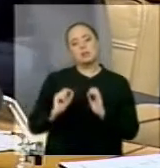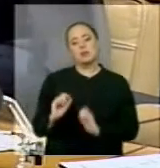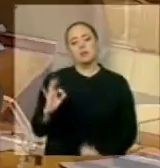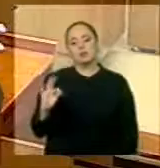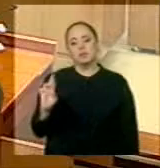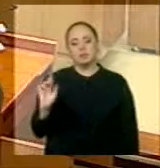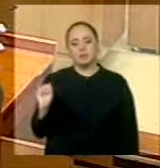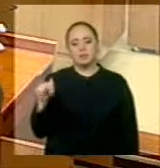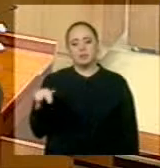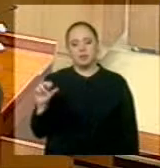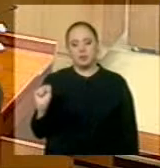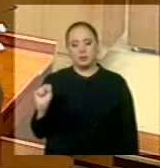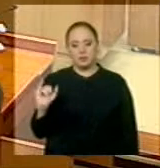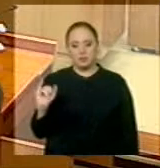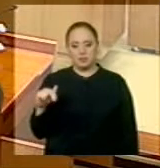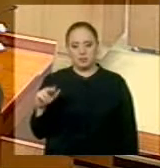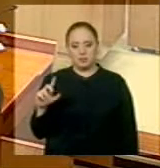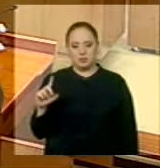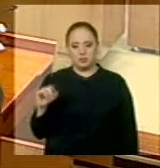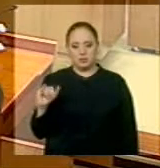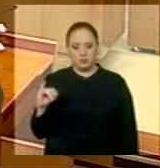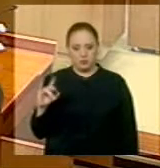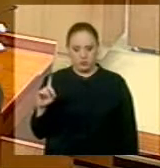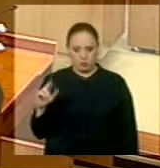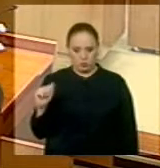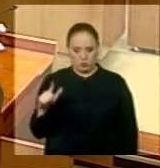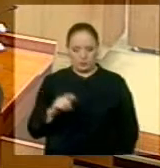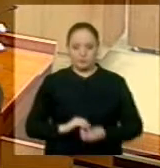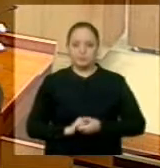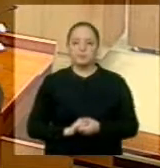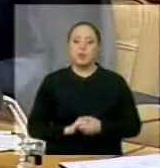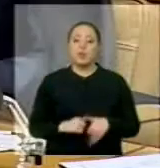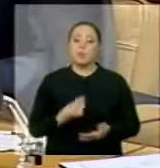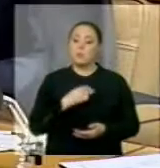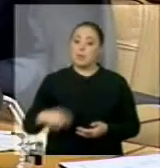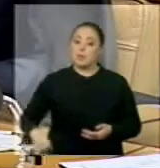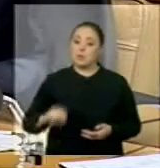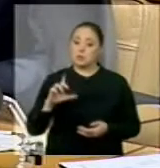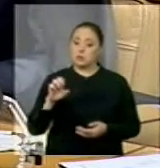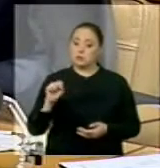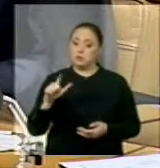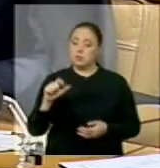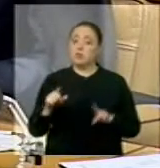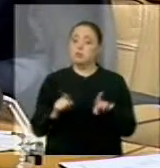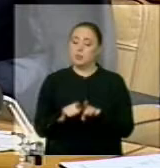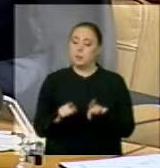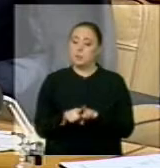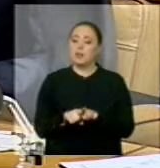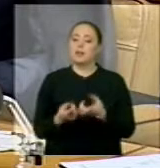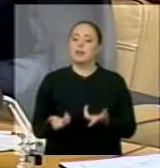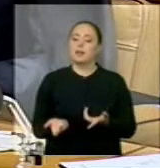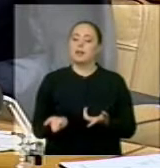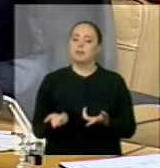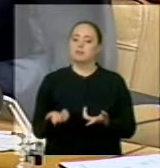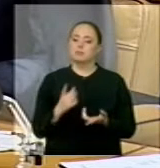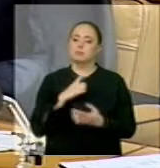transindividual. Esta ordem de ideias, o eminente ministro Celso de Mello também a fez assentar no mandado